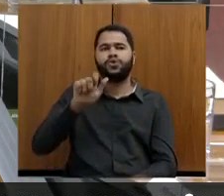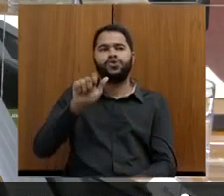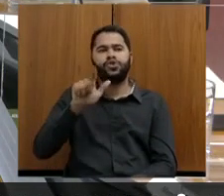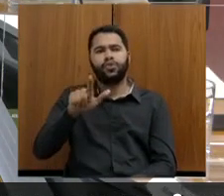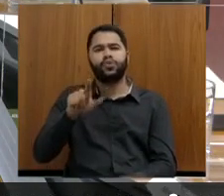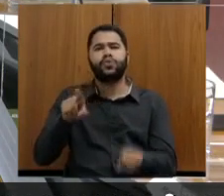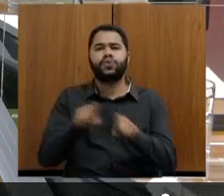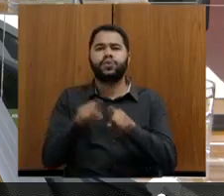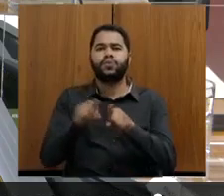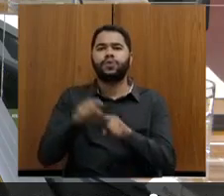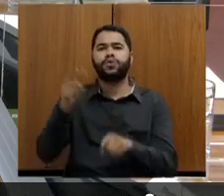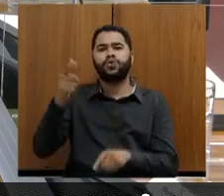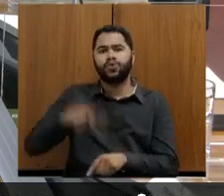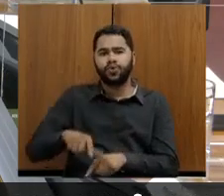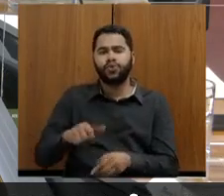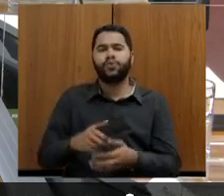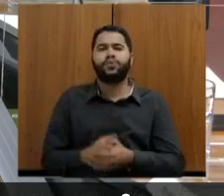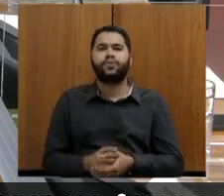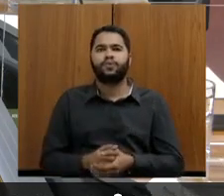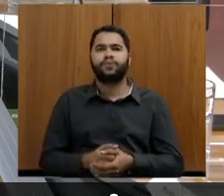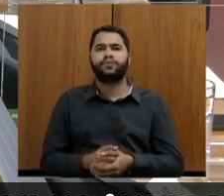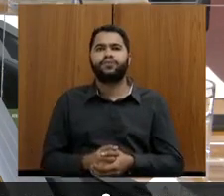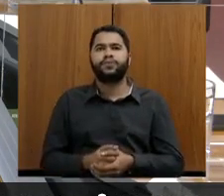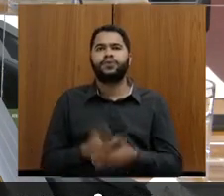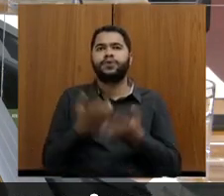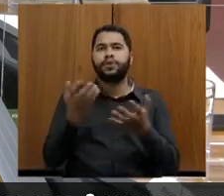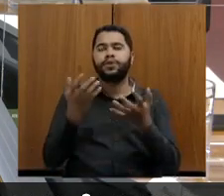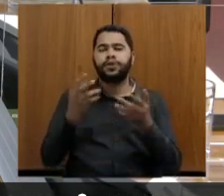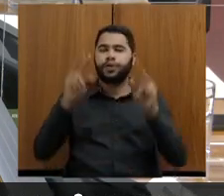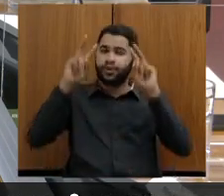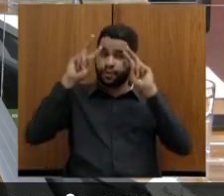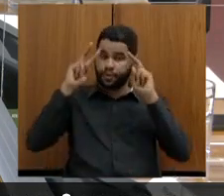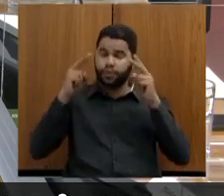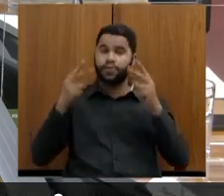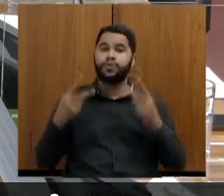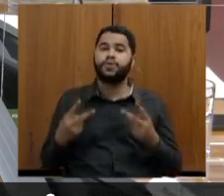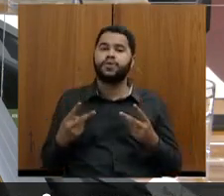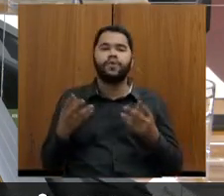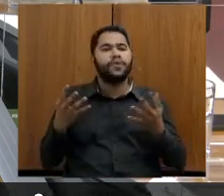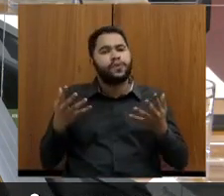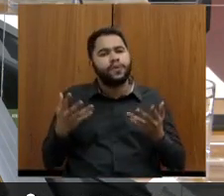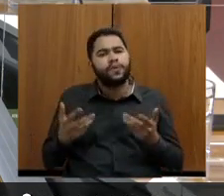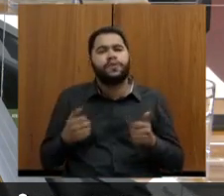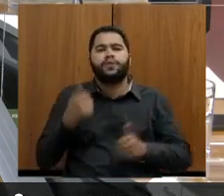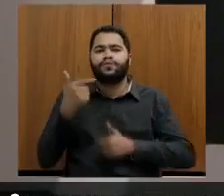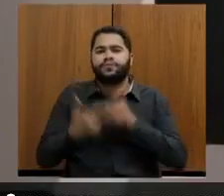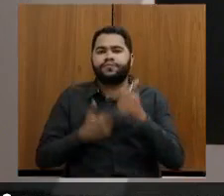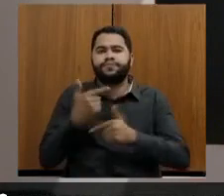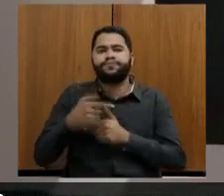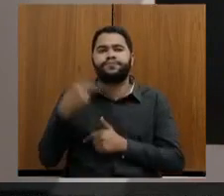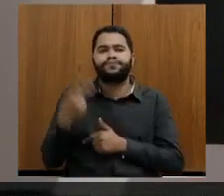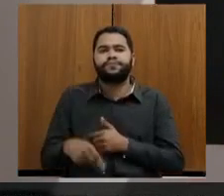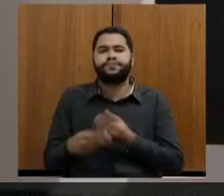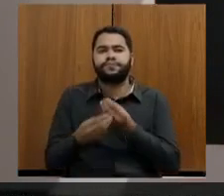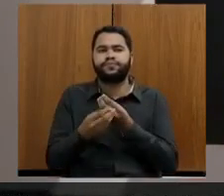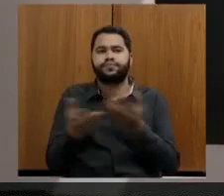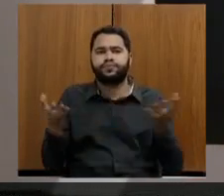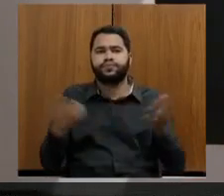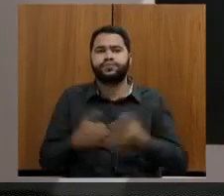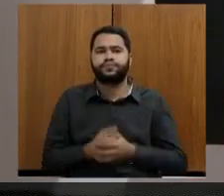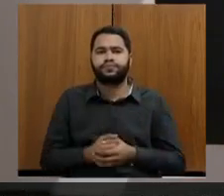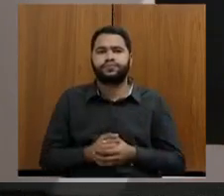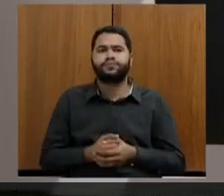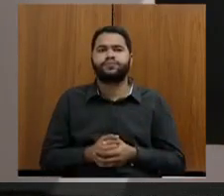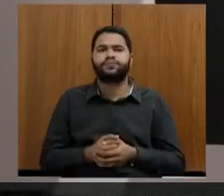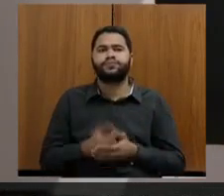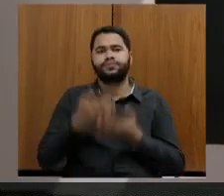E mais uma vez também eu quero aqui reconhecer o brilhante trabalho do Corpo de Bombeiros aqui eu presto aqui a minha homenagem